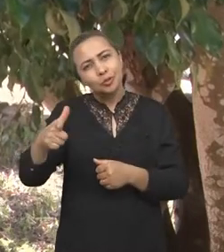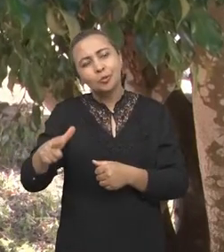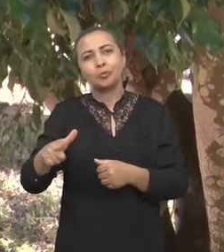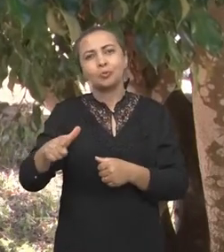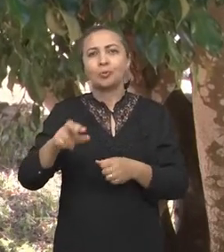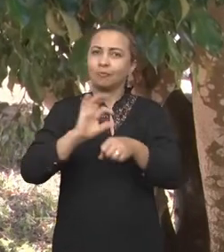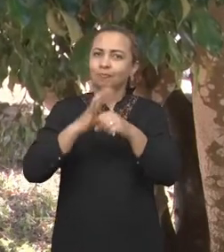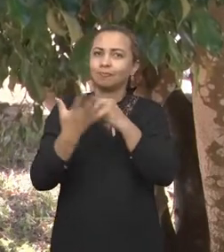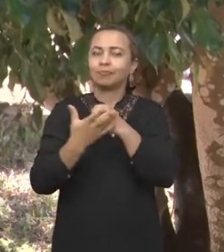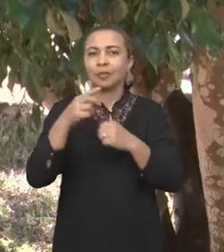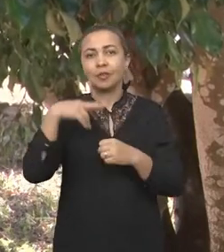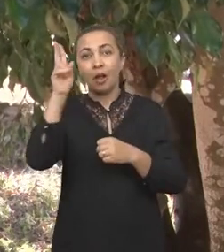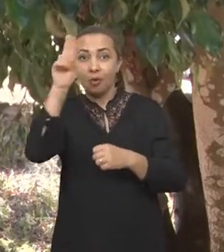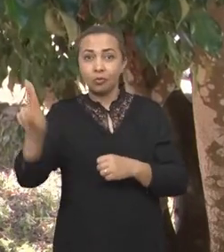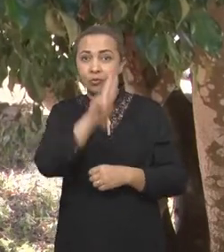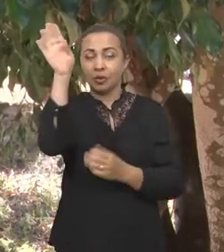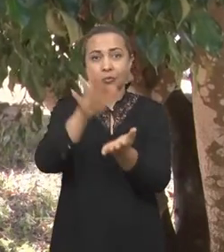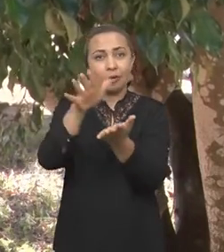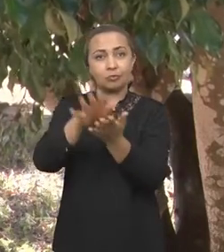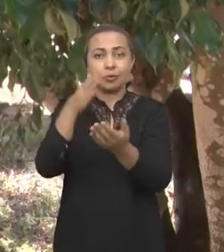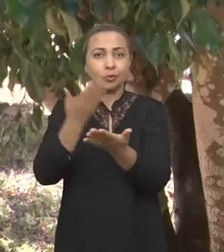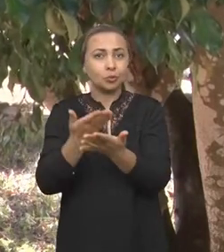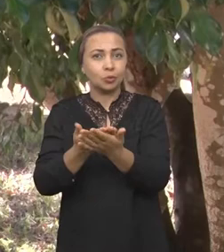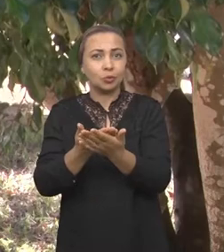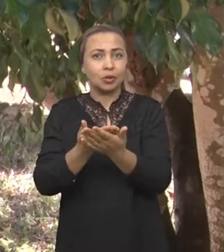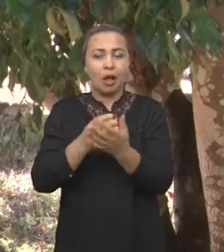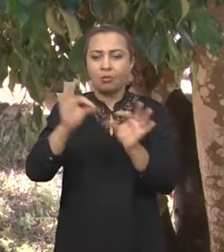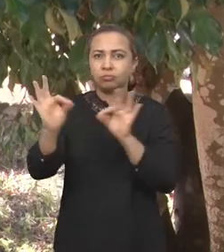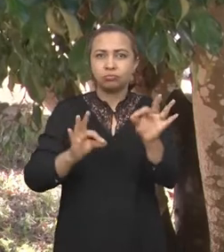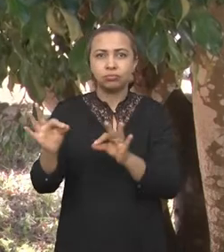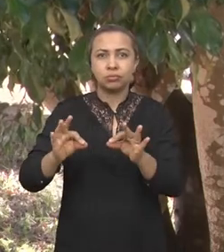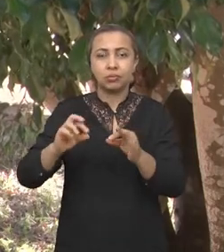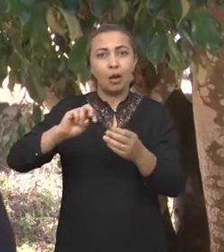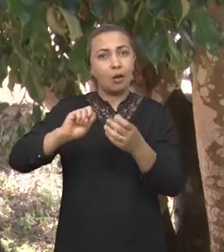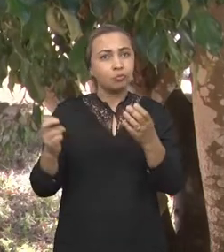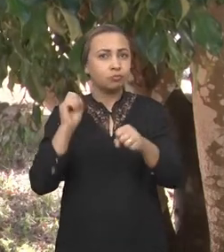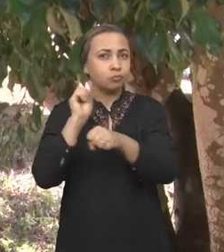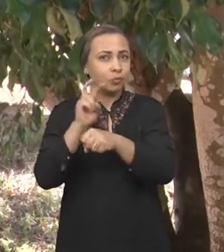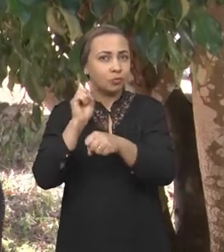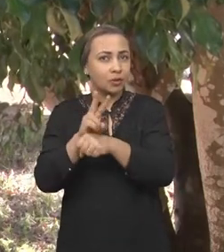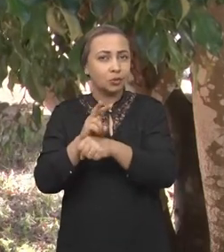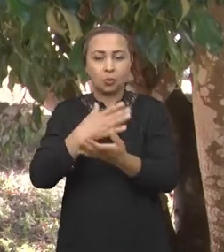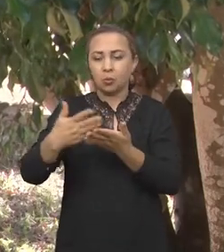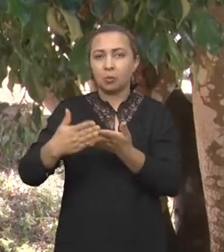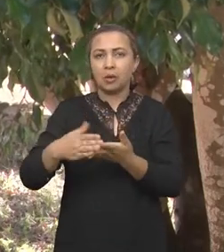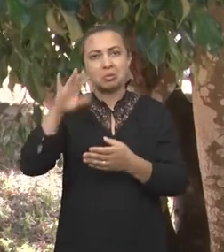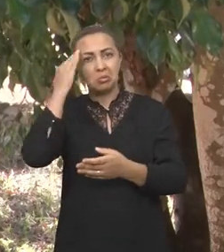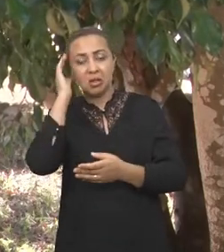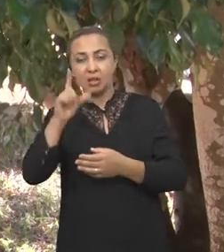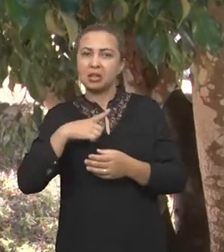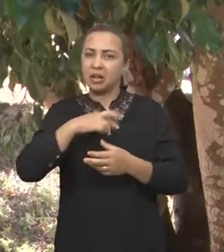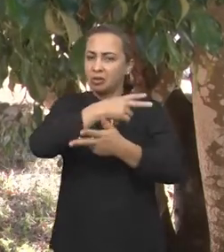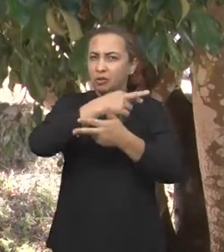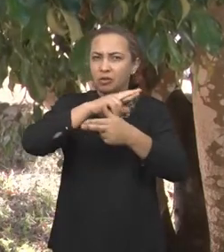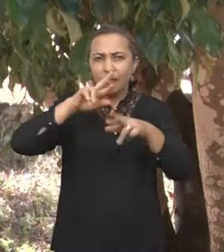Federal de Pernambuco a estudar o sequenciamento genômico do vírus. A princípio, conclui-se que existem diferentes